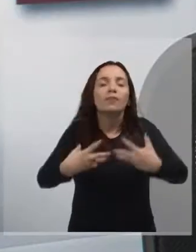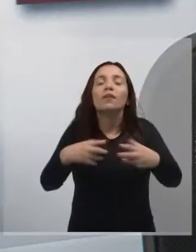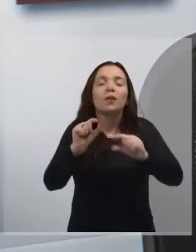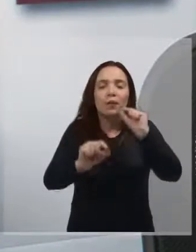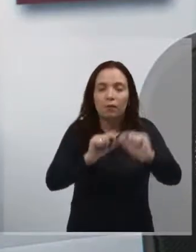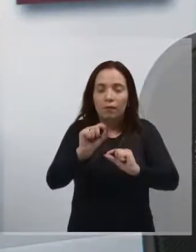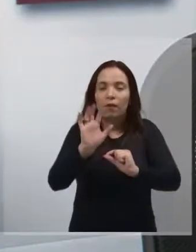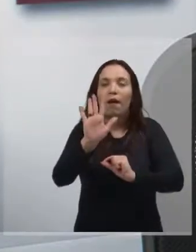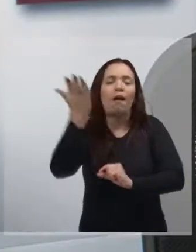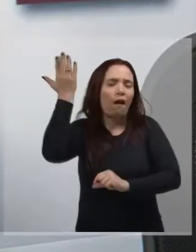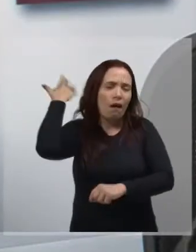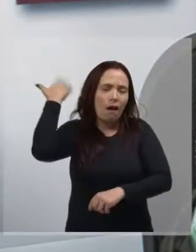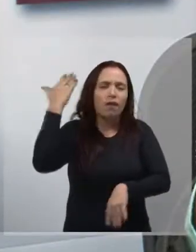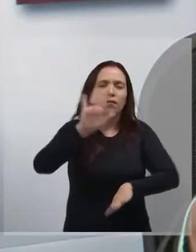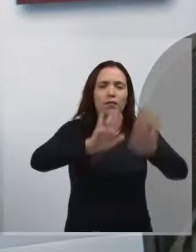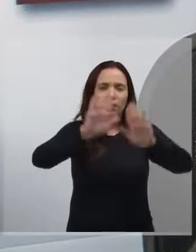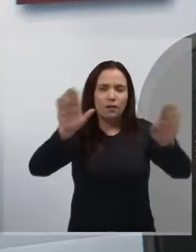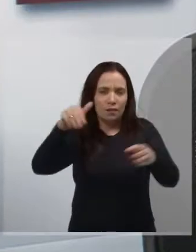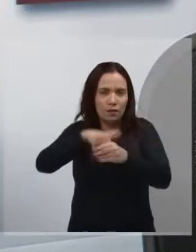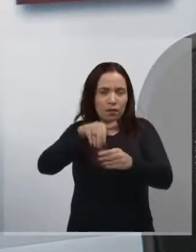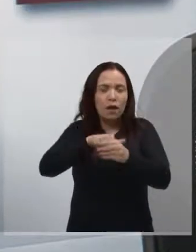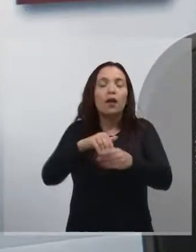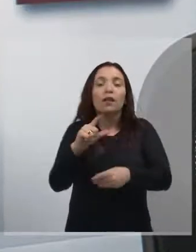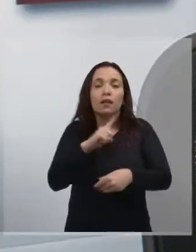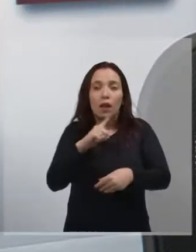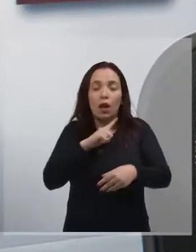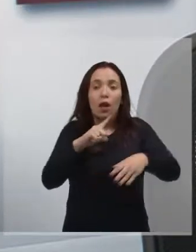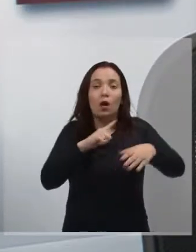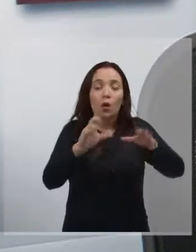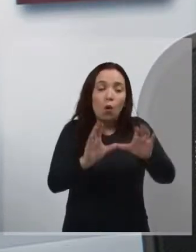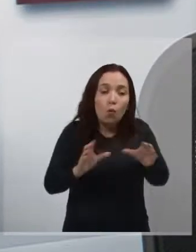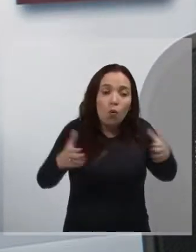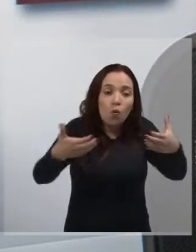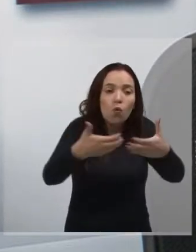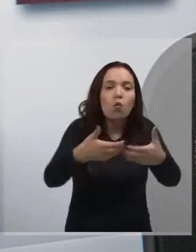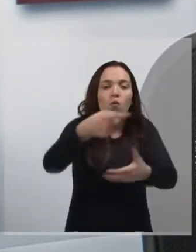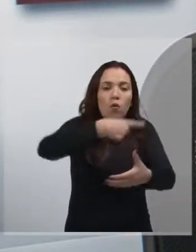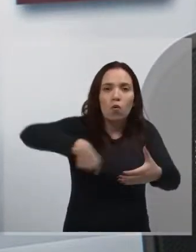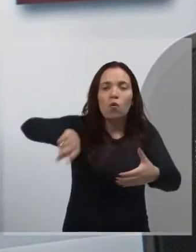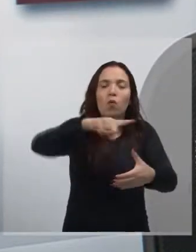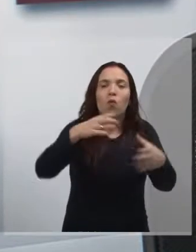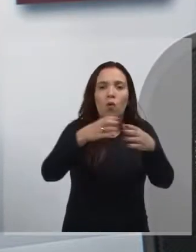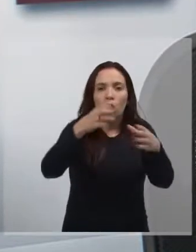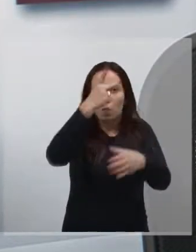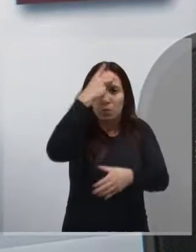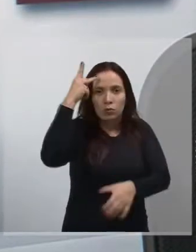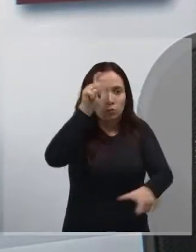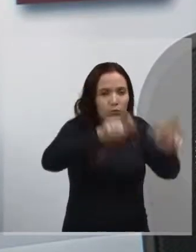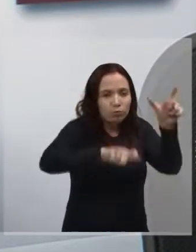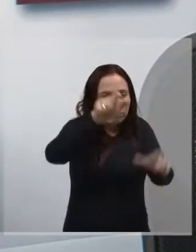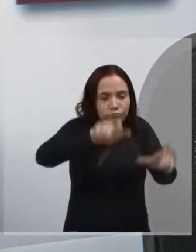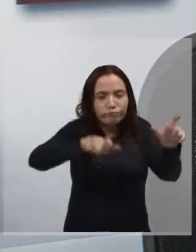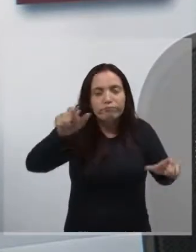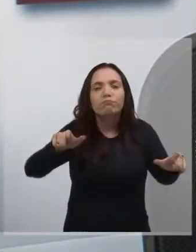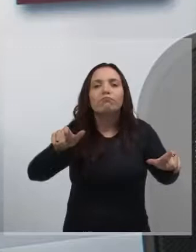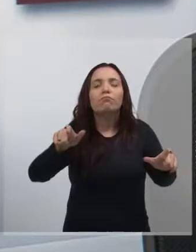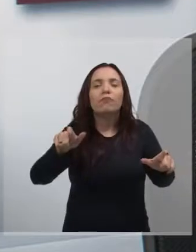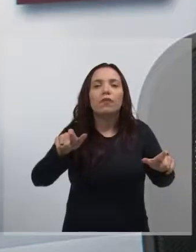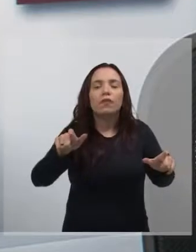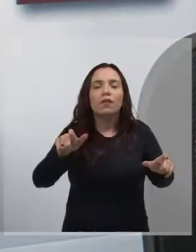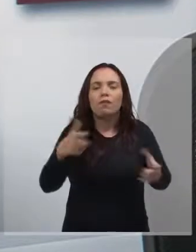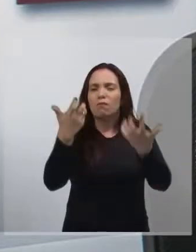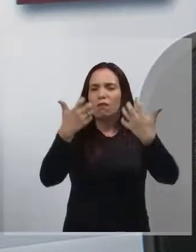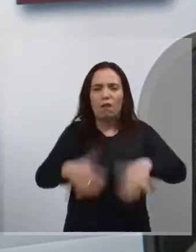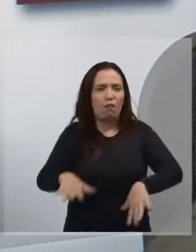o processo eleitoral já havia uma parte dos setores organizados da sociedade civil brasileira que